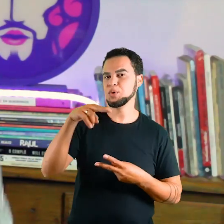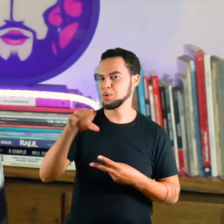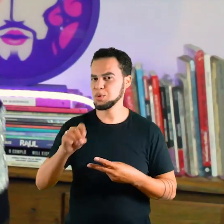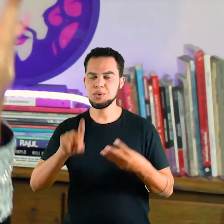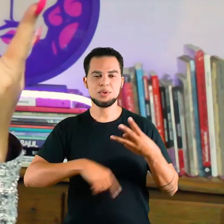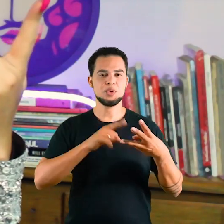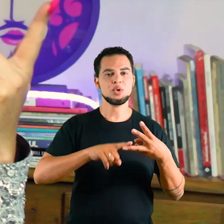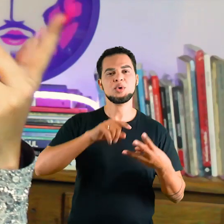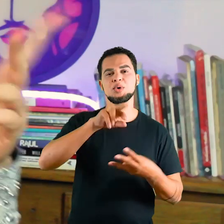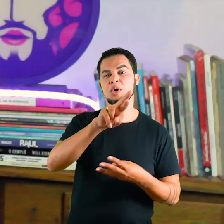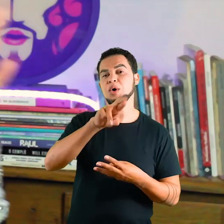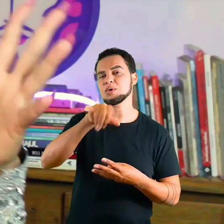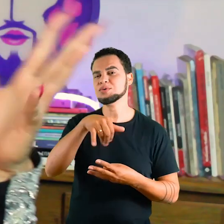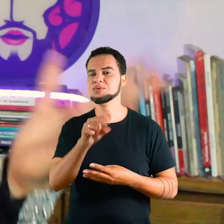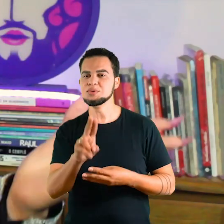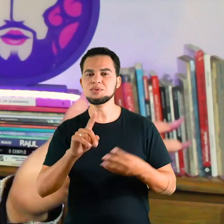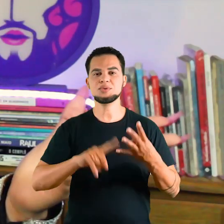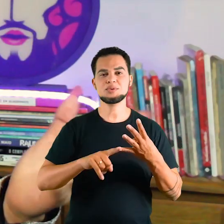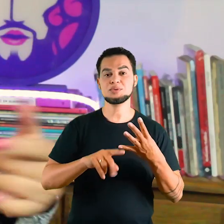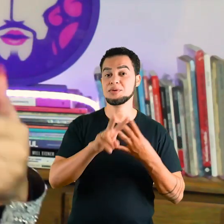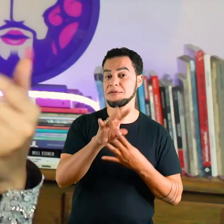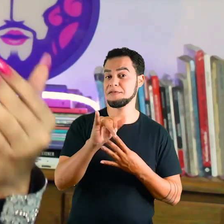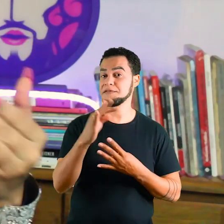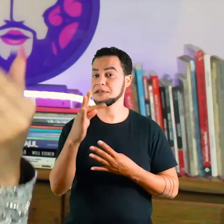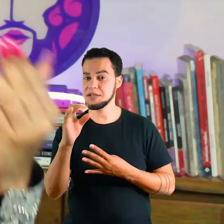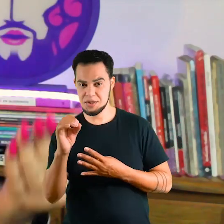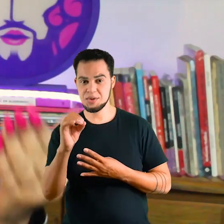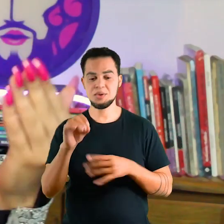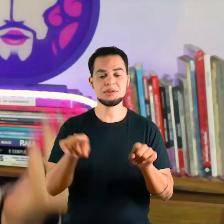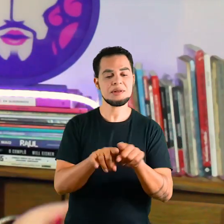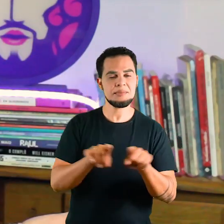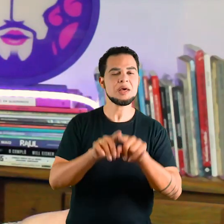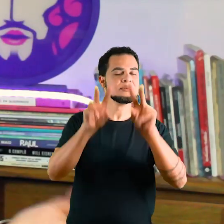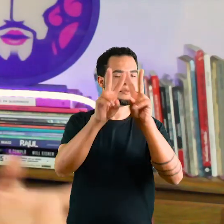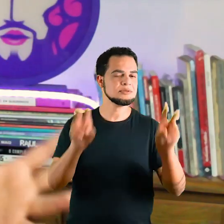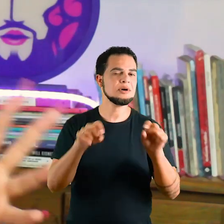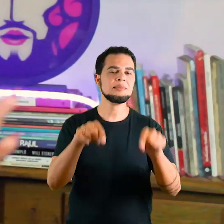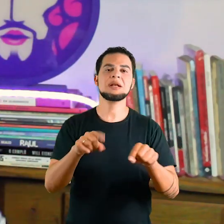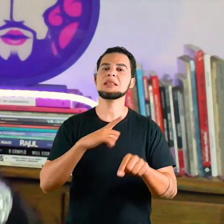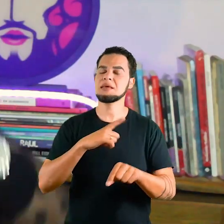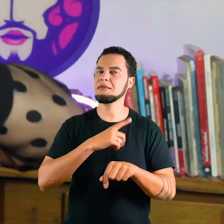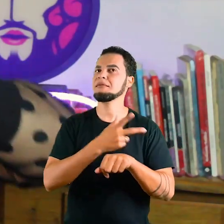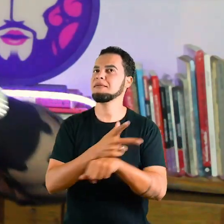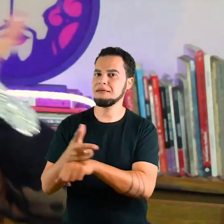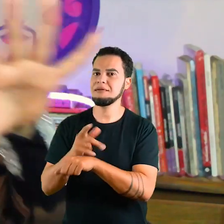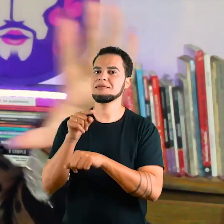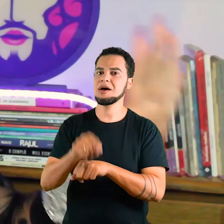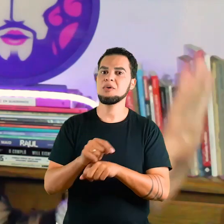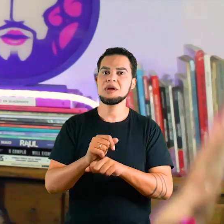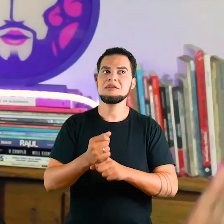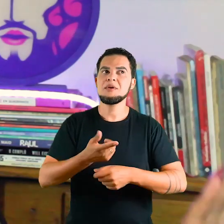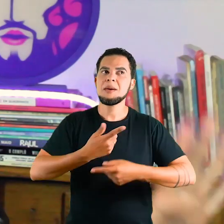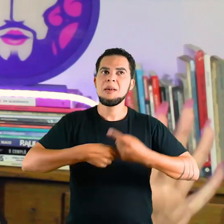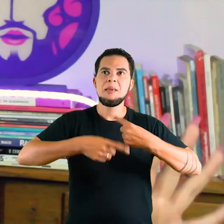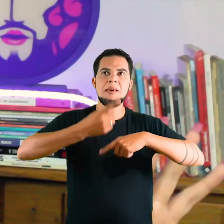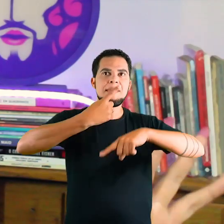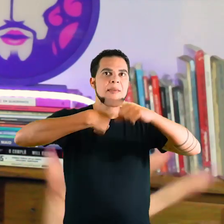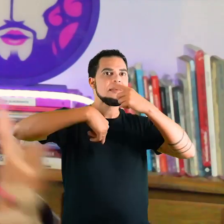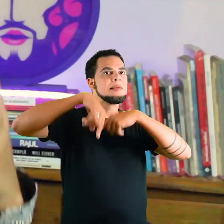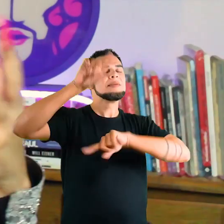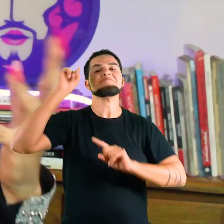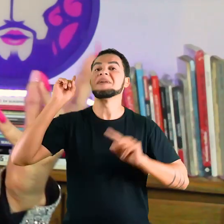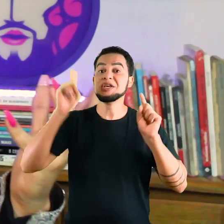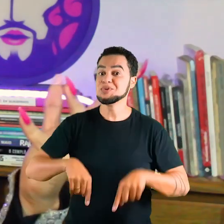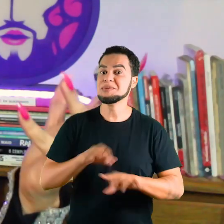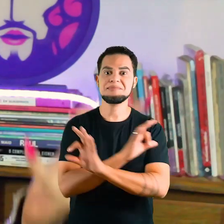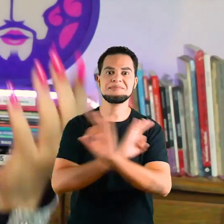Canella, Roju Soares. Tem também o Vegano Vito, que tem um canal sobre veganismo. E ele foi radicalizando ao longo dos anos.